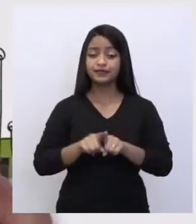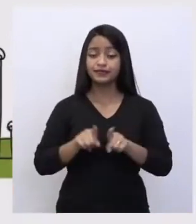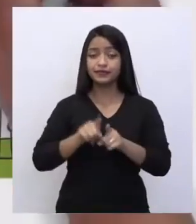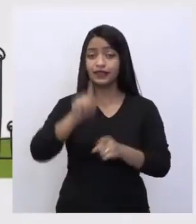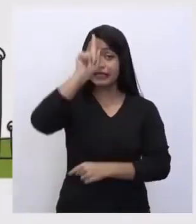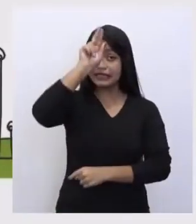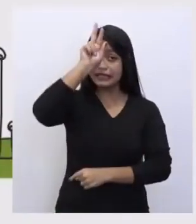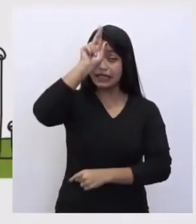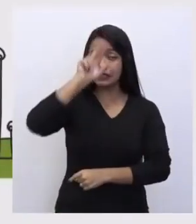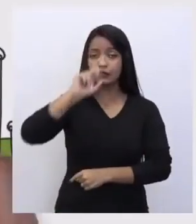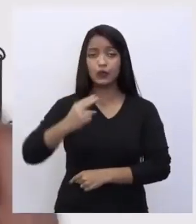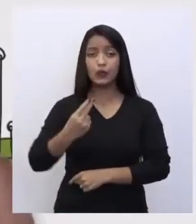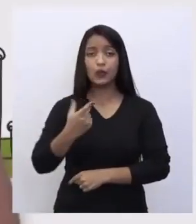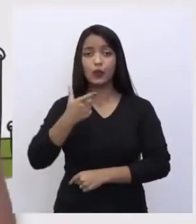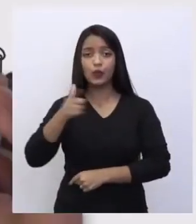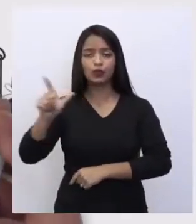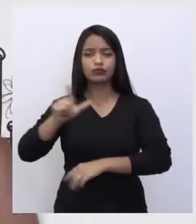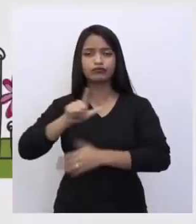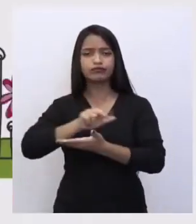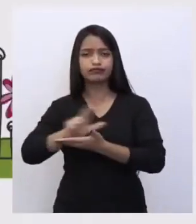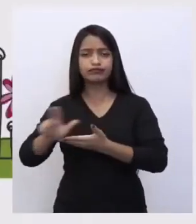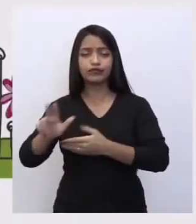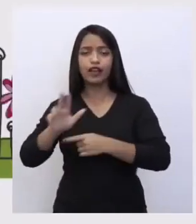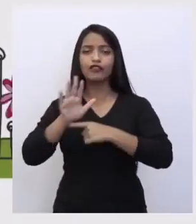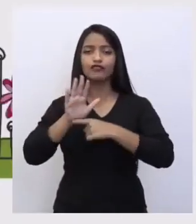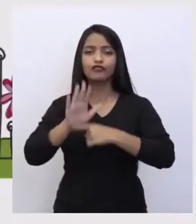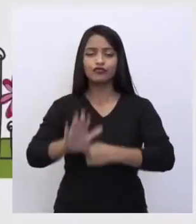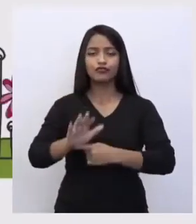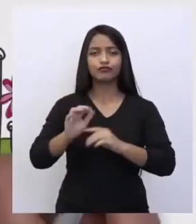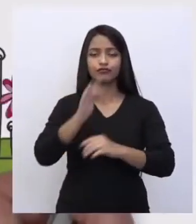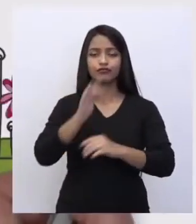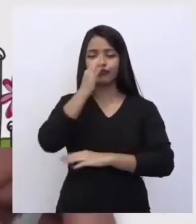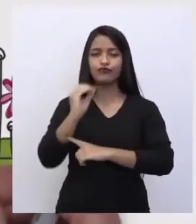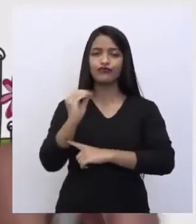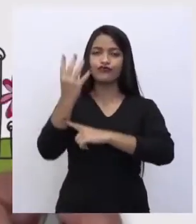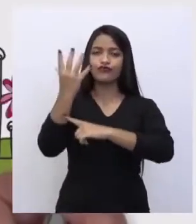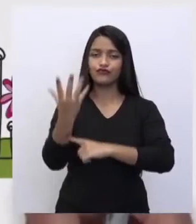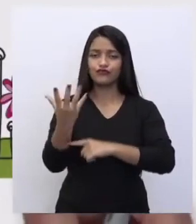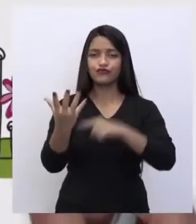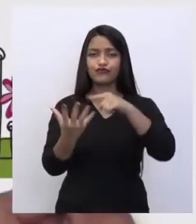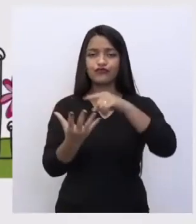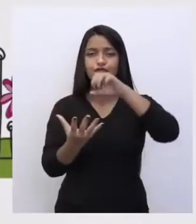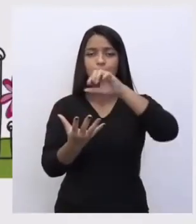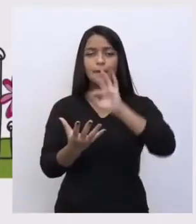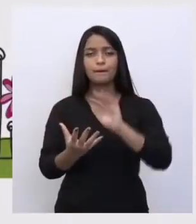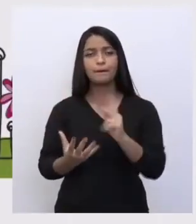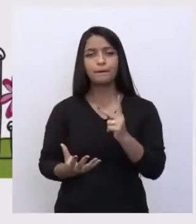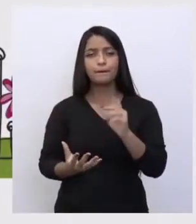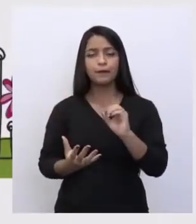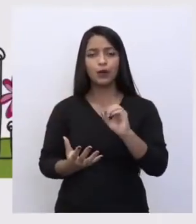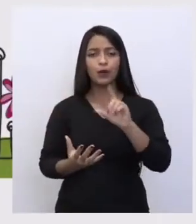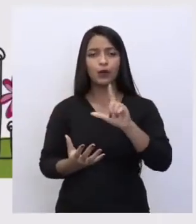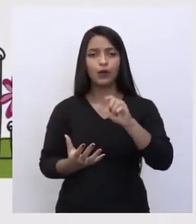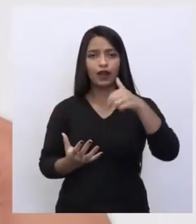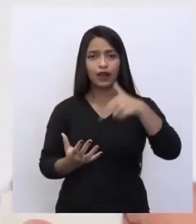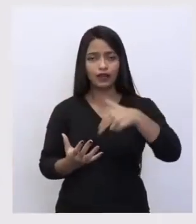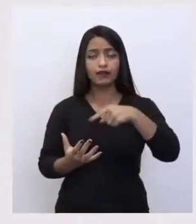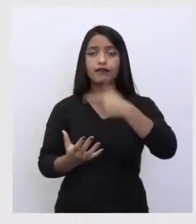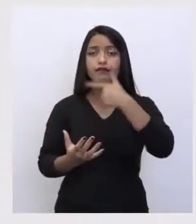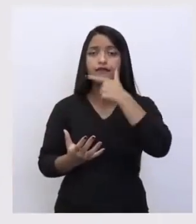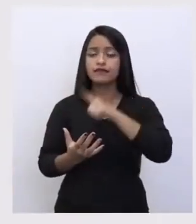outros animais polinizam plantas e possibilitam os frutos dos quais depende boa parte da produção de alimentos.